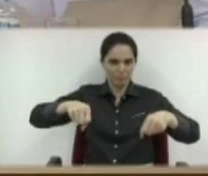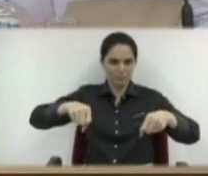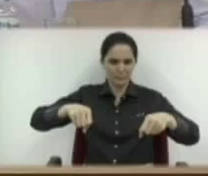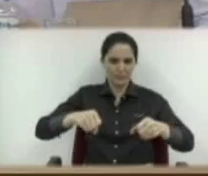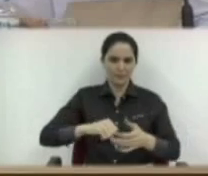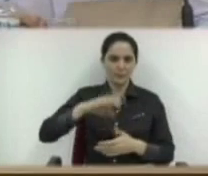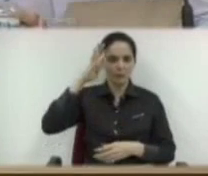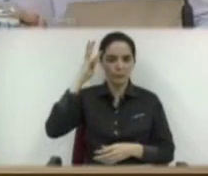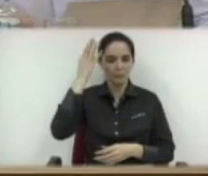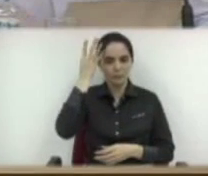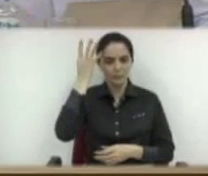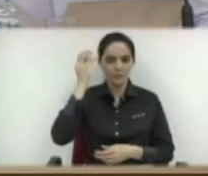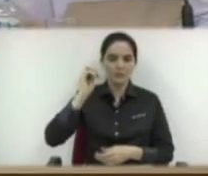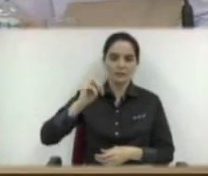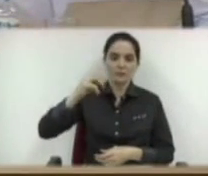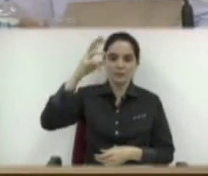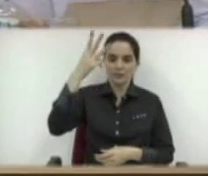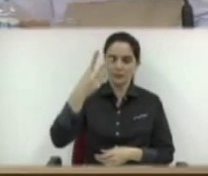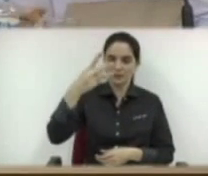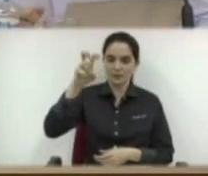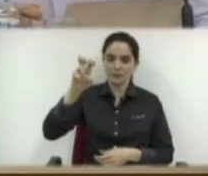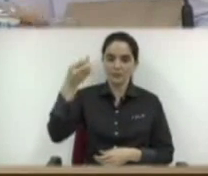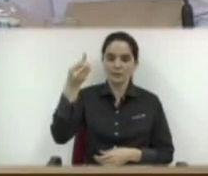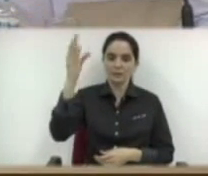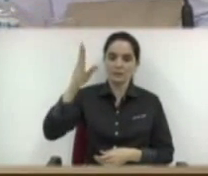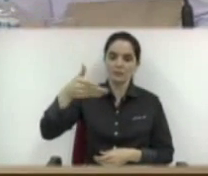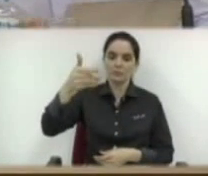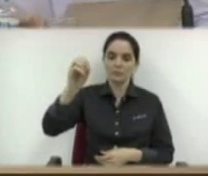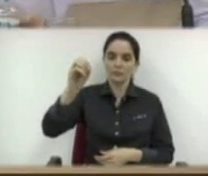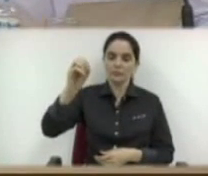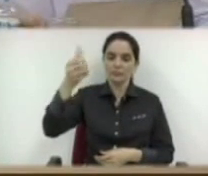de conformidade com a Resolução